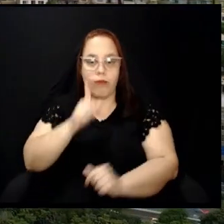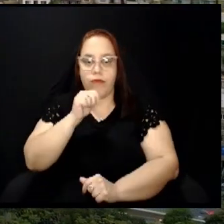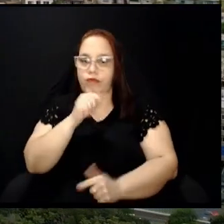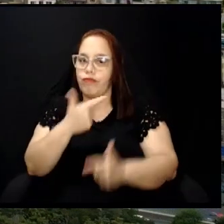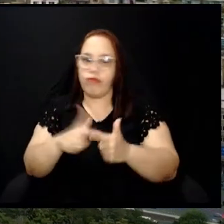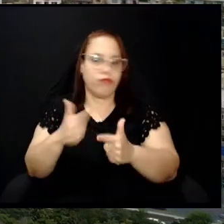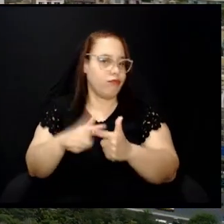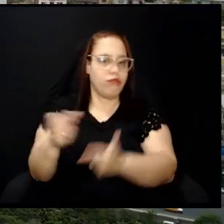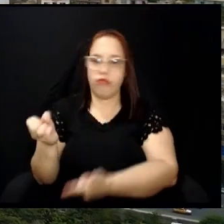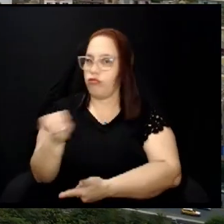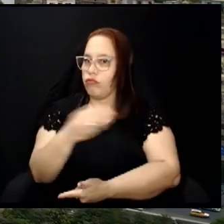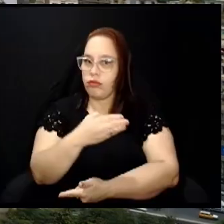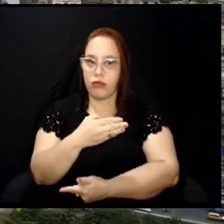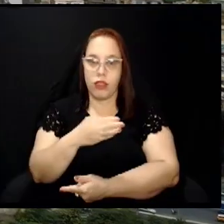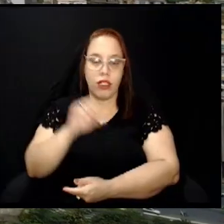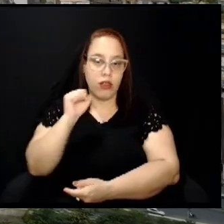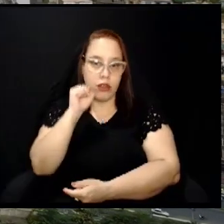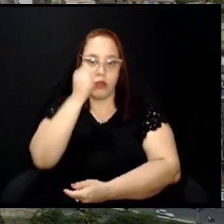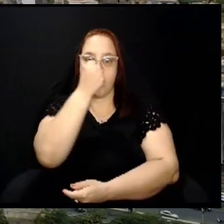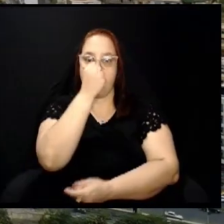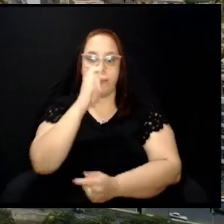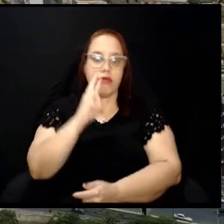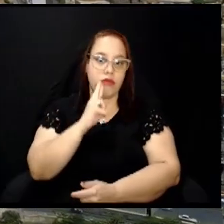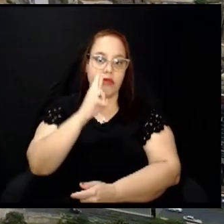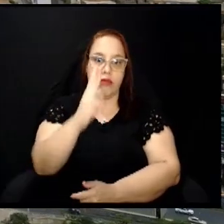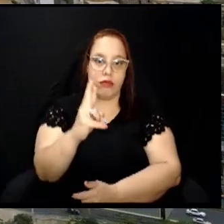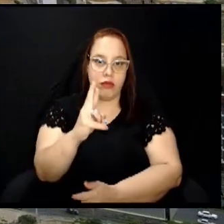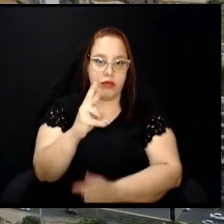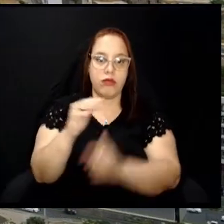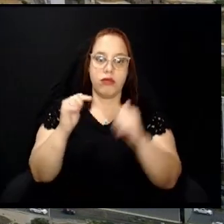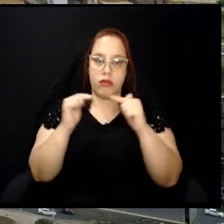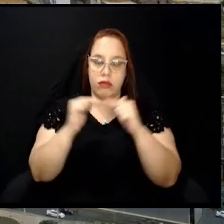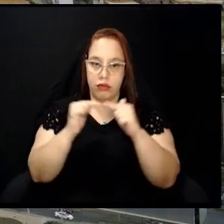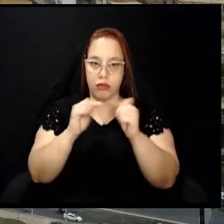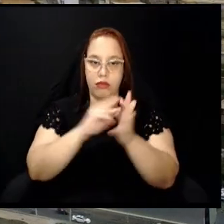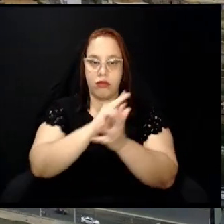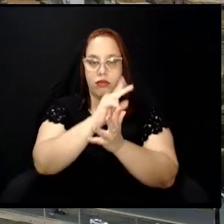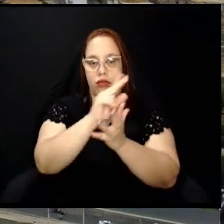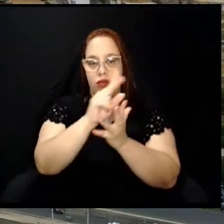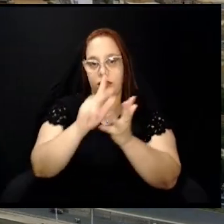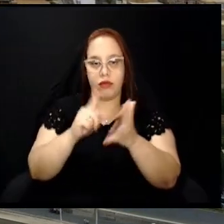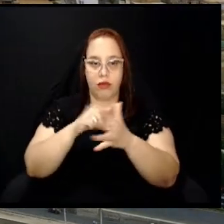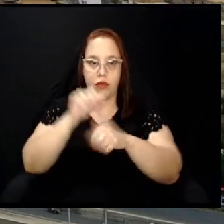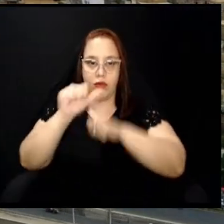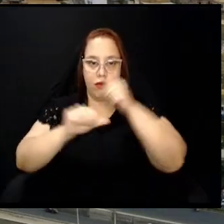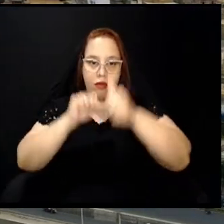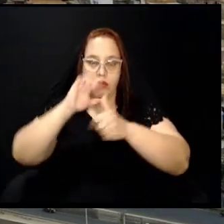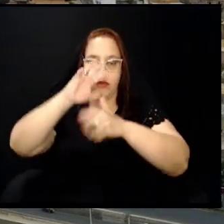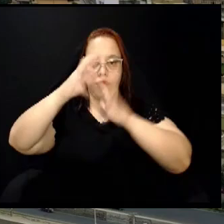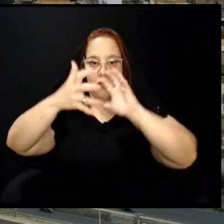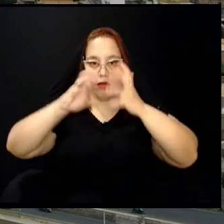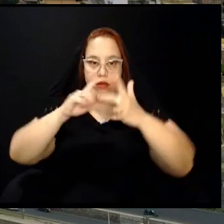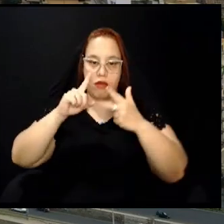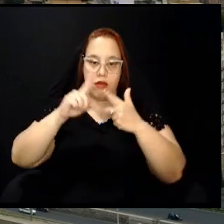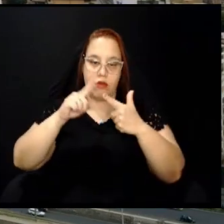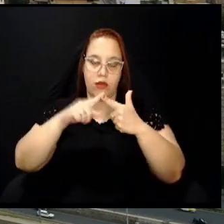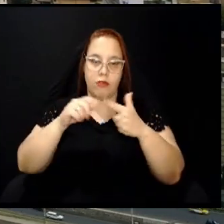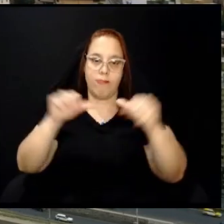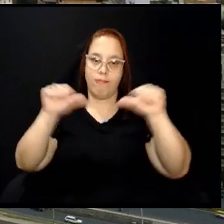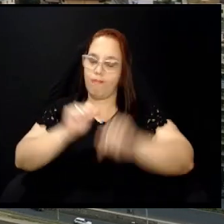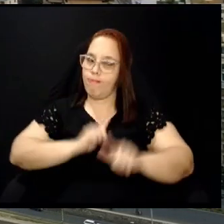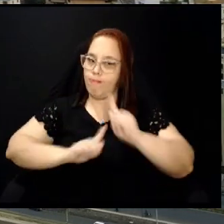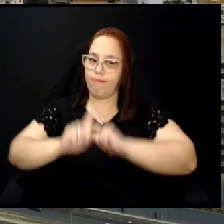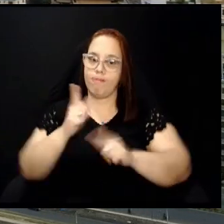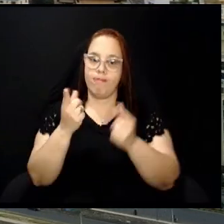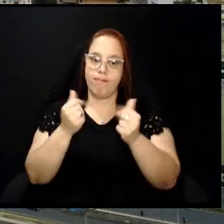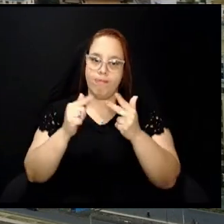problema novo, mas foi agravada pelo resultado de uma combinação de fatores como mudanças climáticas, má gestão de